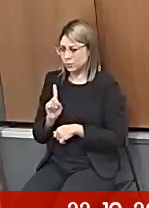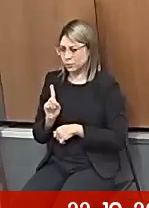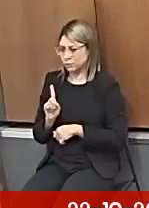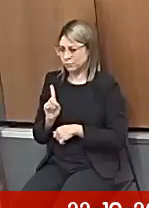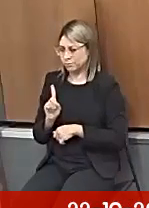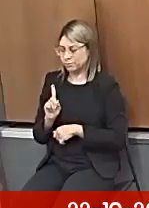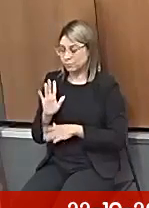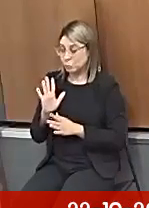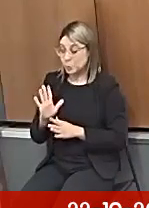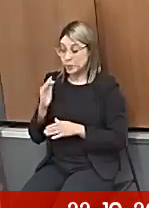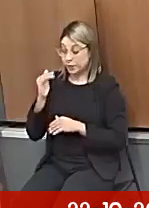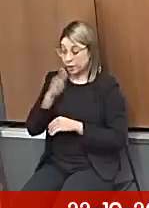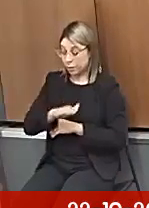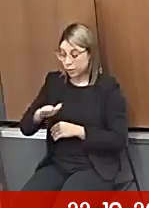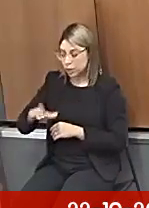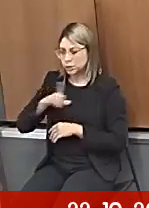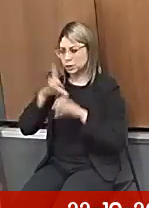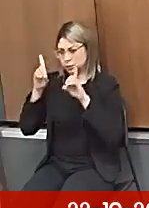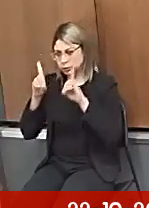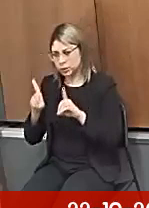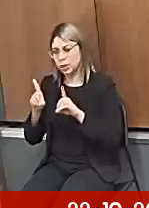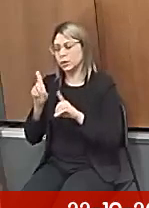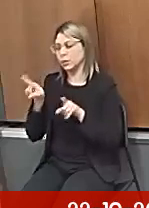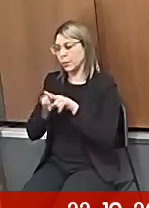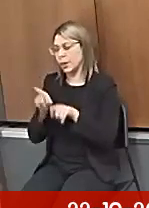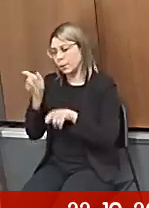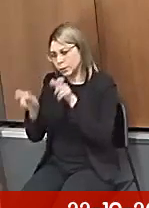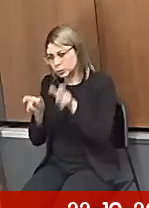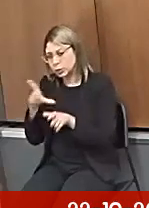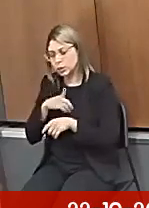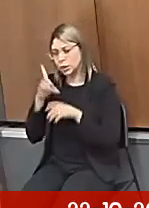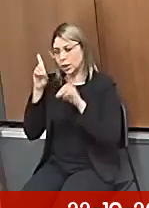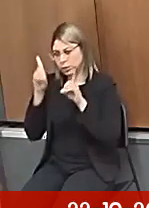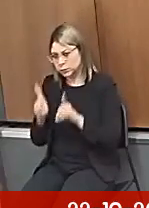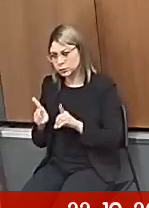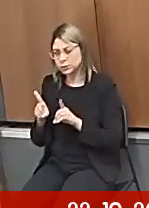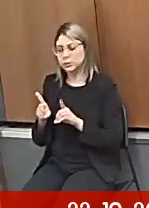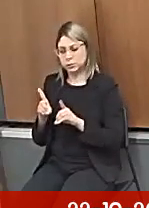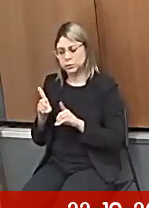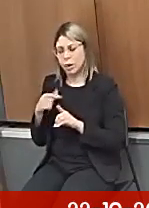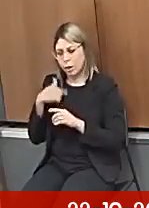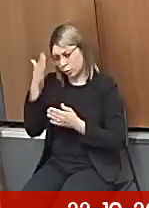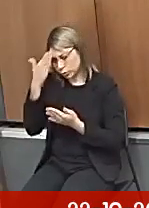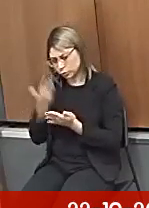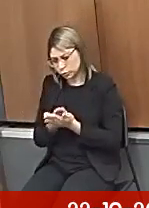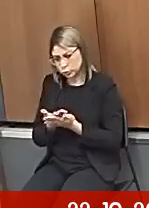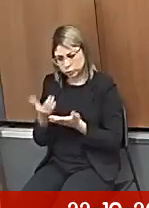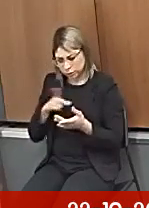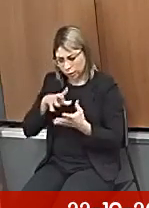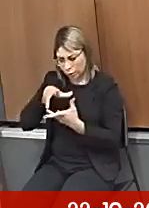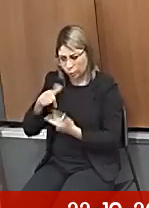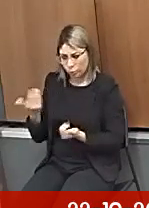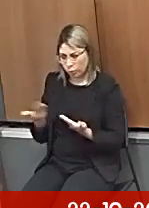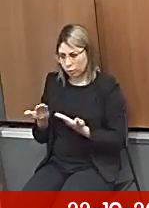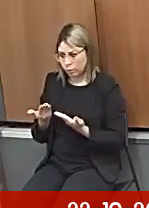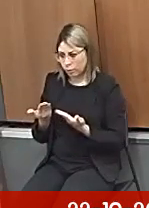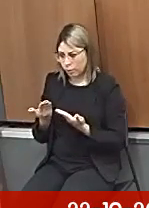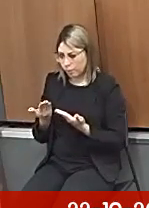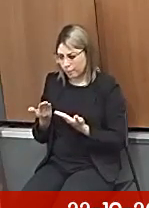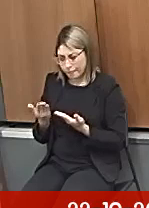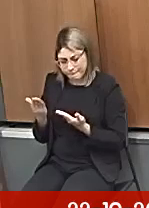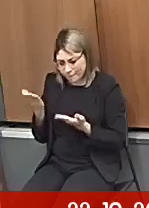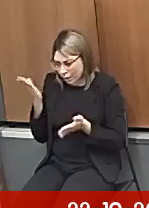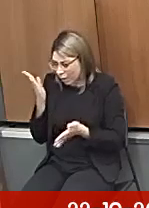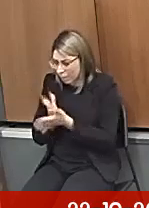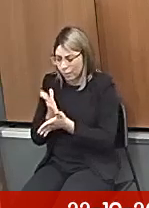E as crianças com deficiência, as pessoas com deficiência, eu acredito muito que vieram ao mundo nesse momento exatamente para quebrar uma